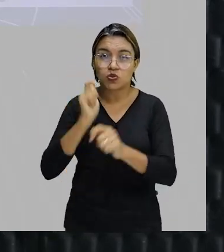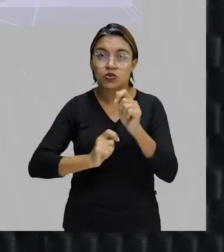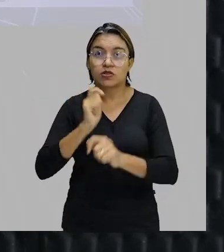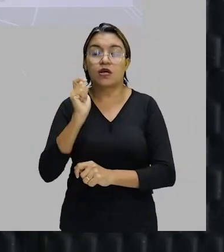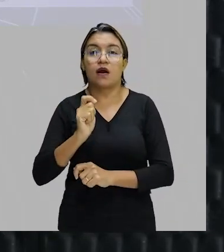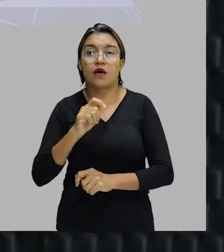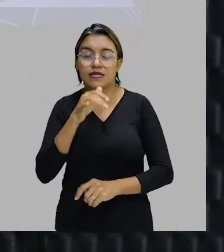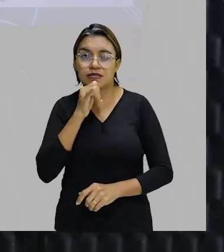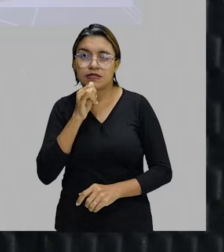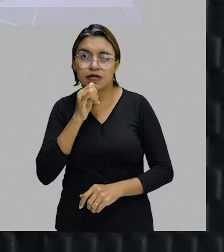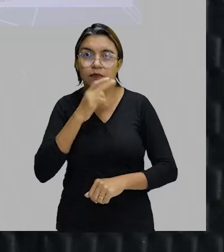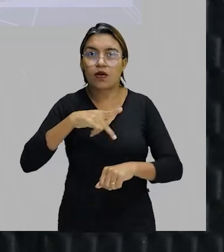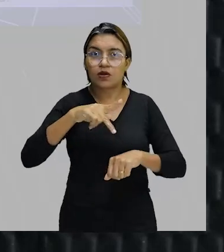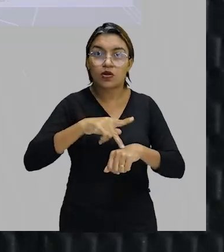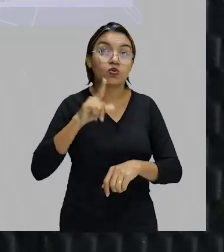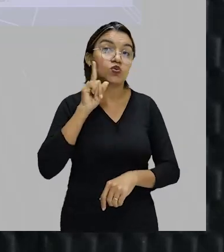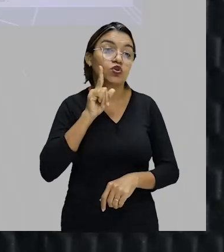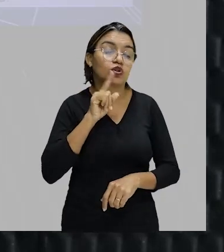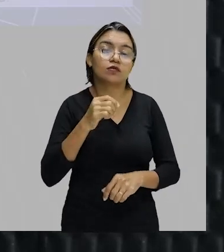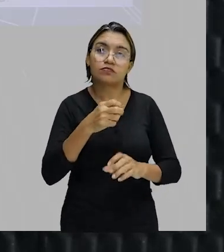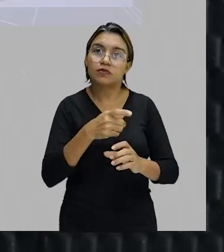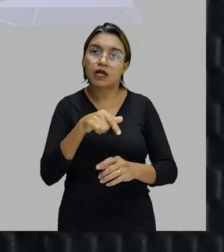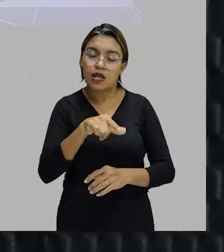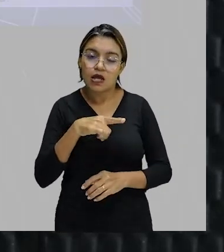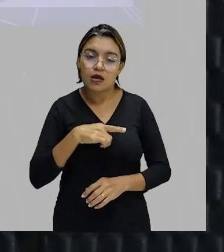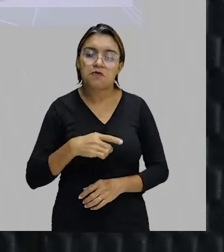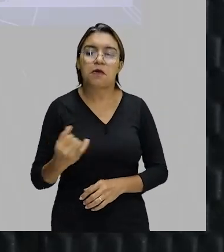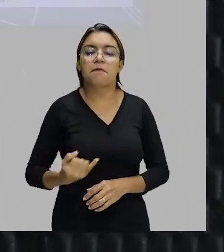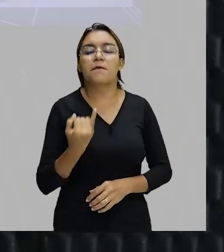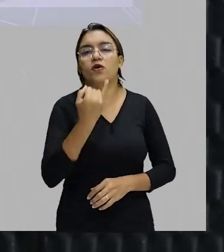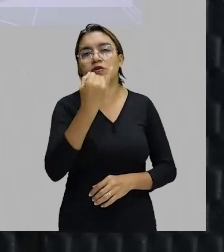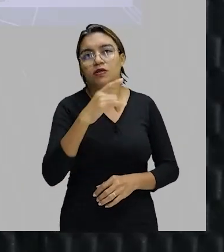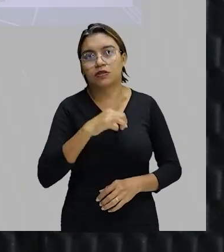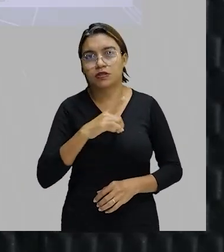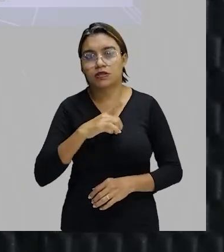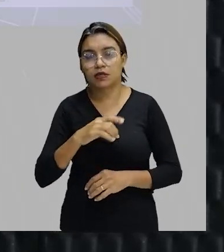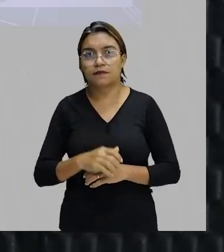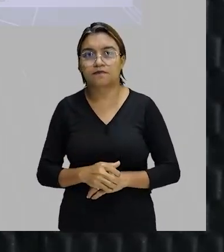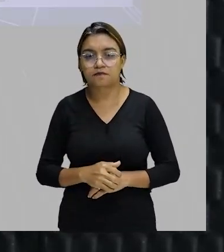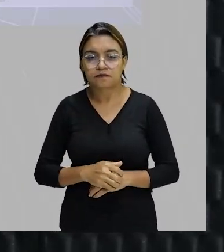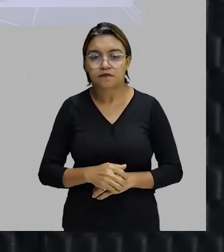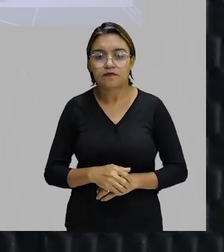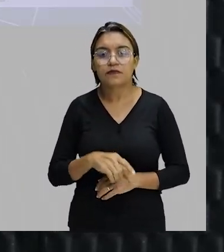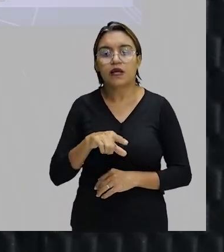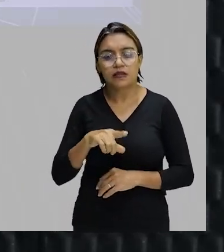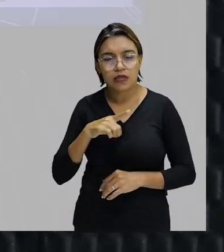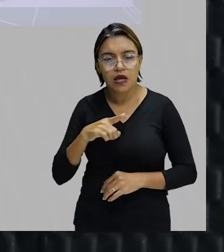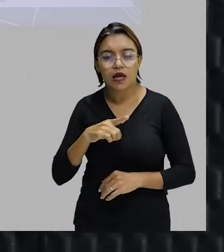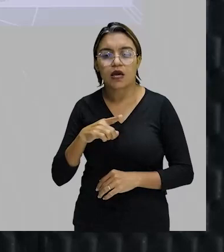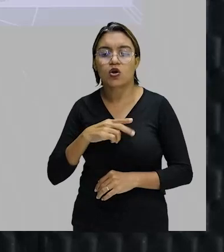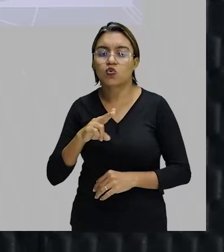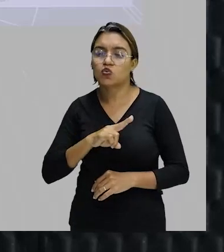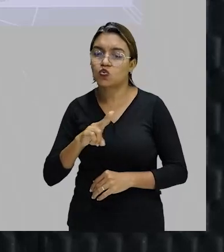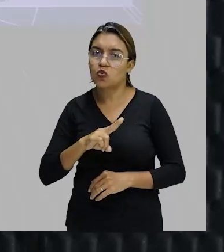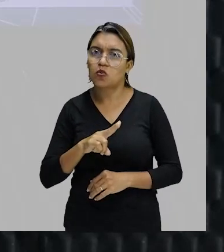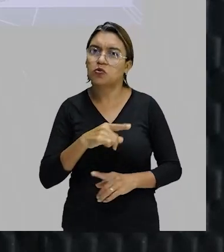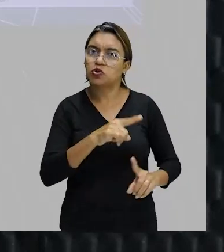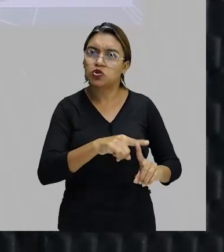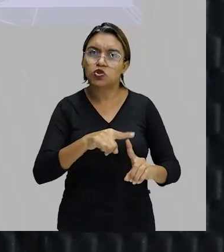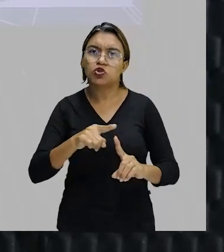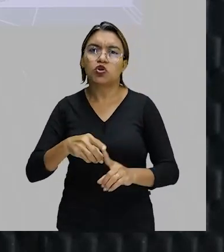característica nos Estados Unidos e ela vai até criar um slogan, né, que era o chamado American Way of Life, que era o estilo de